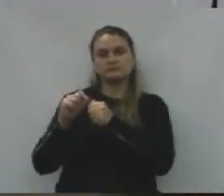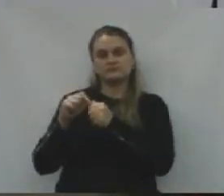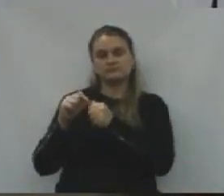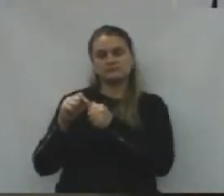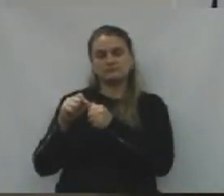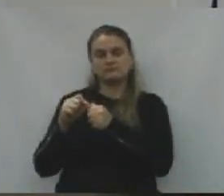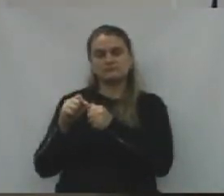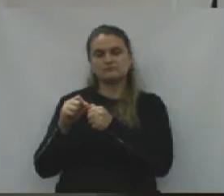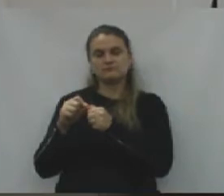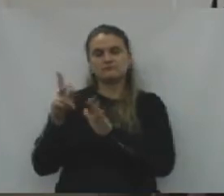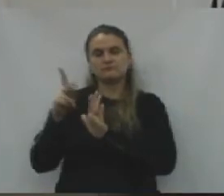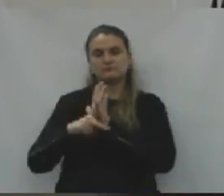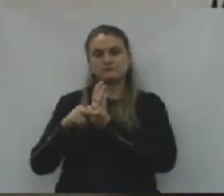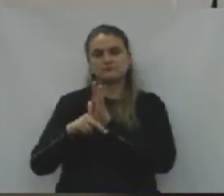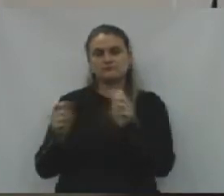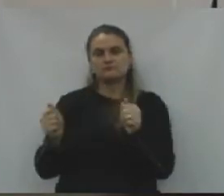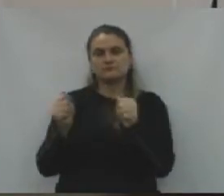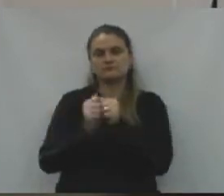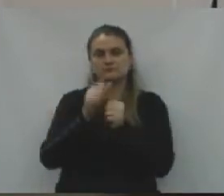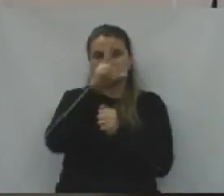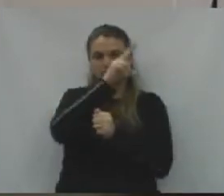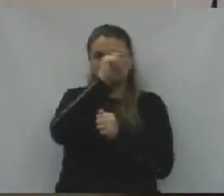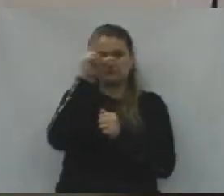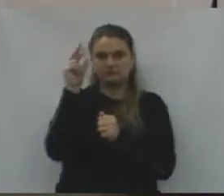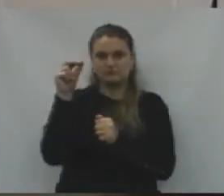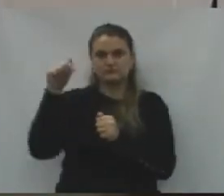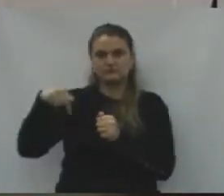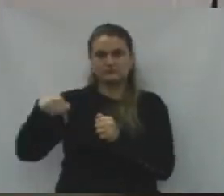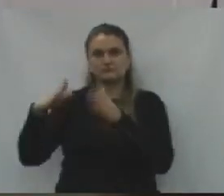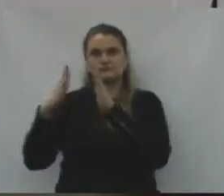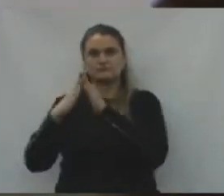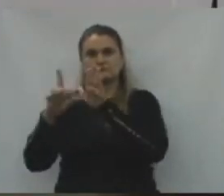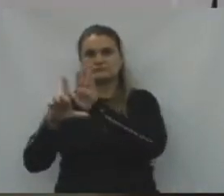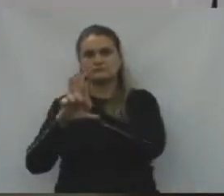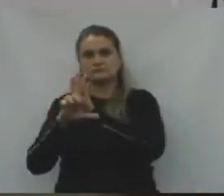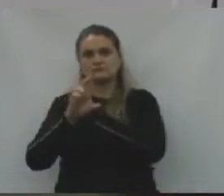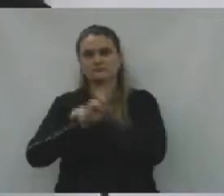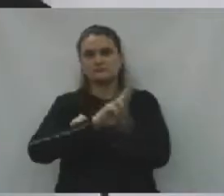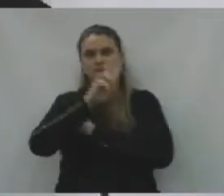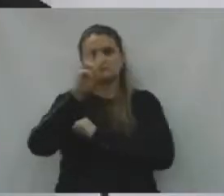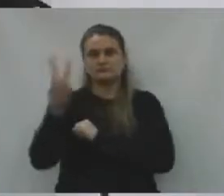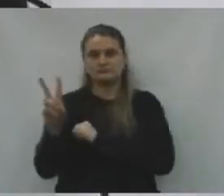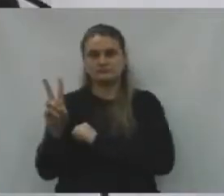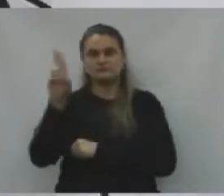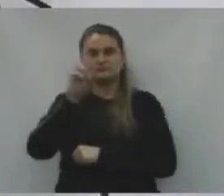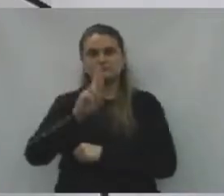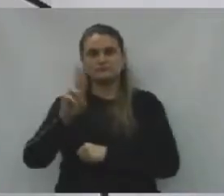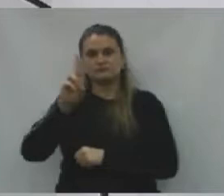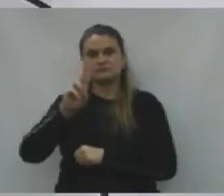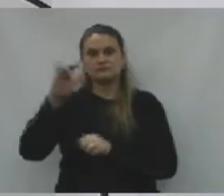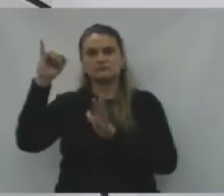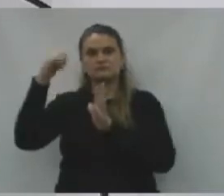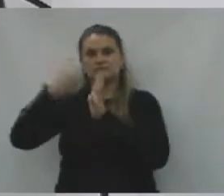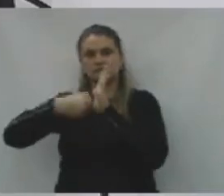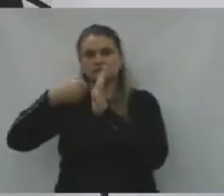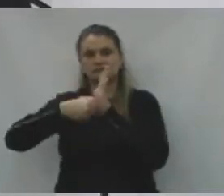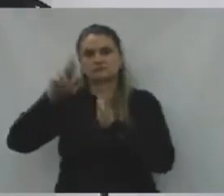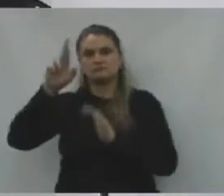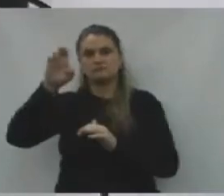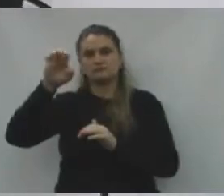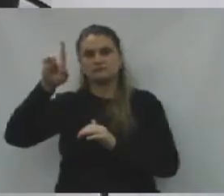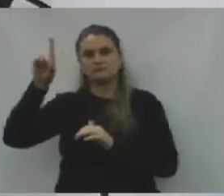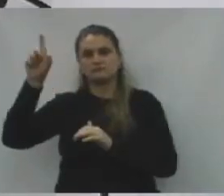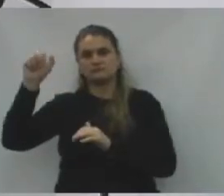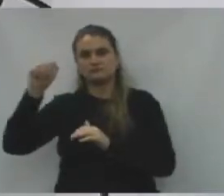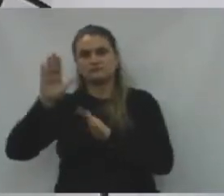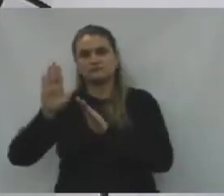parceria, Prefeitura Municipal de União da Vitória, Câmara de Vereadores de União da Vitória, utilizando o imposto de renda